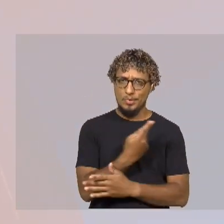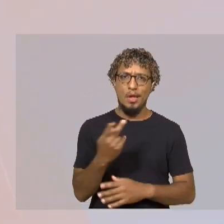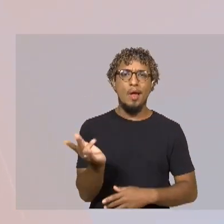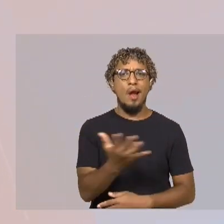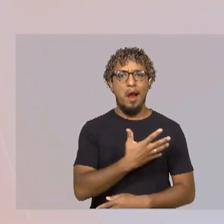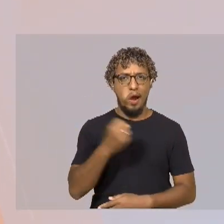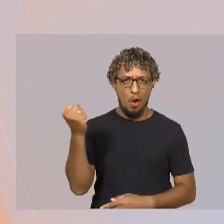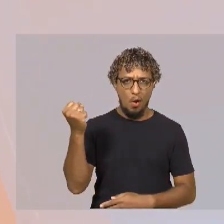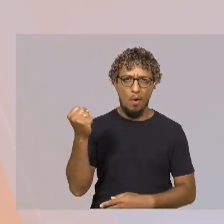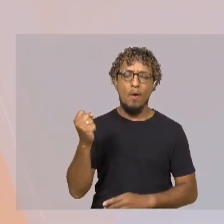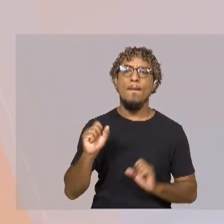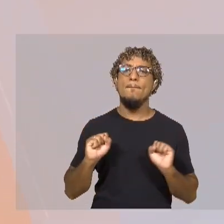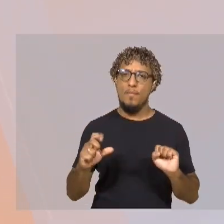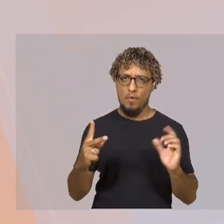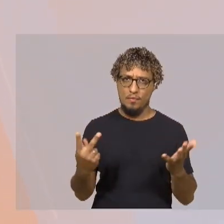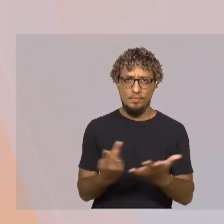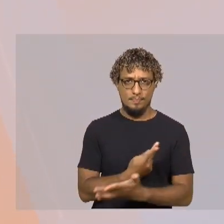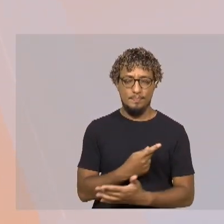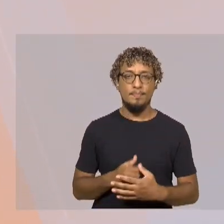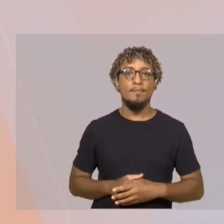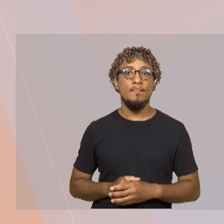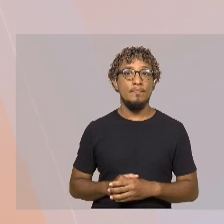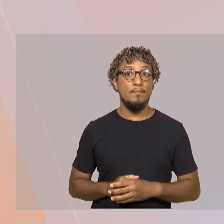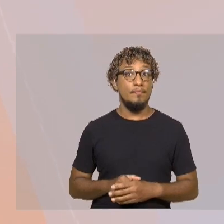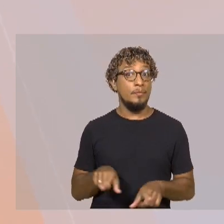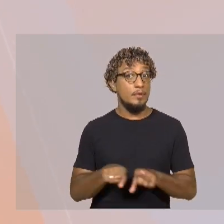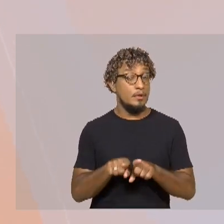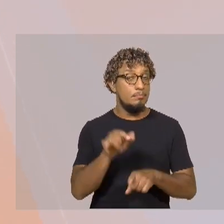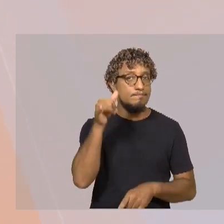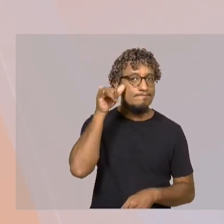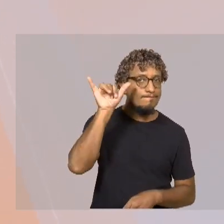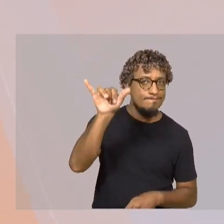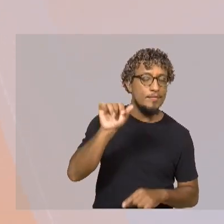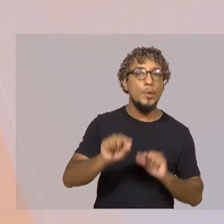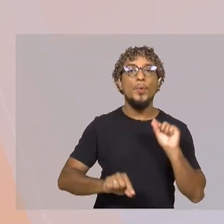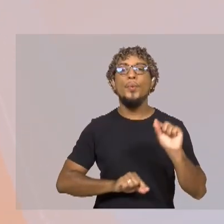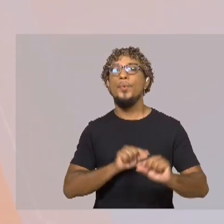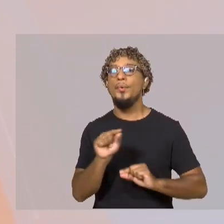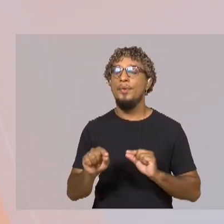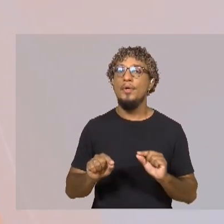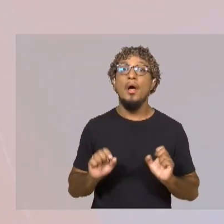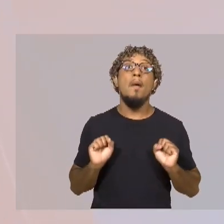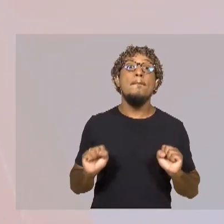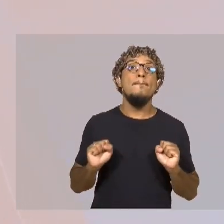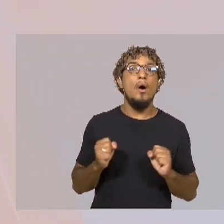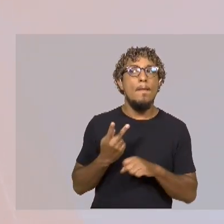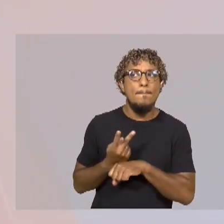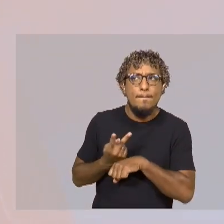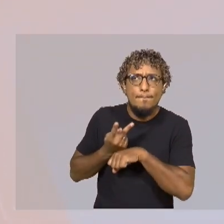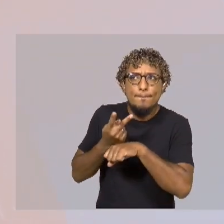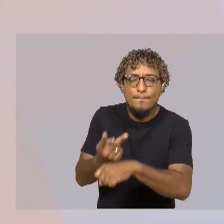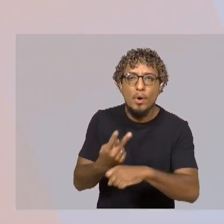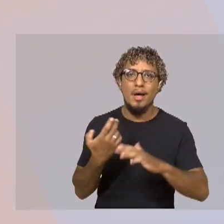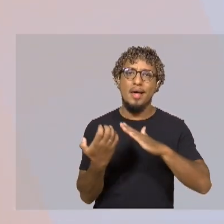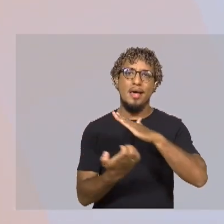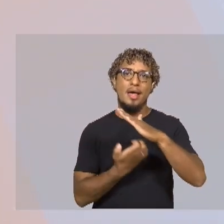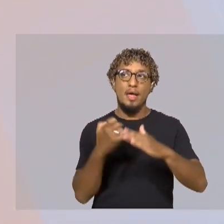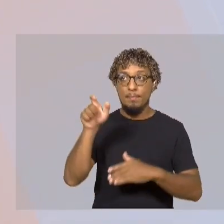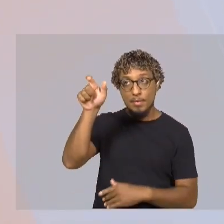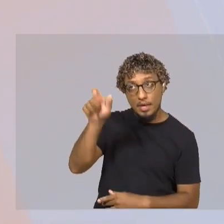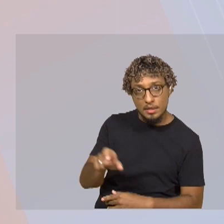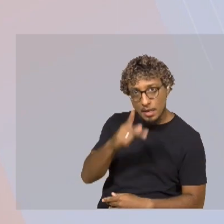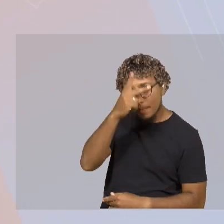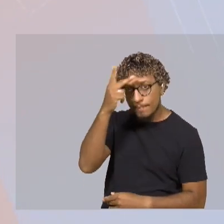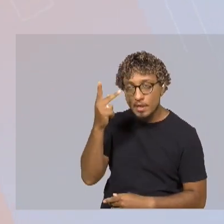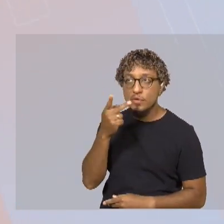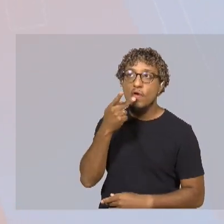grande. Outras formas também de você se prevenir é realmente procurar essa empresa que a pessoa está